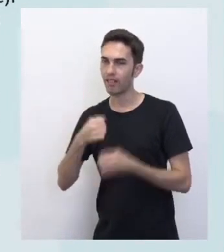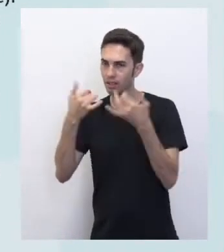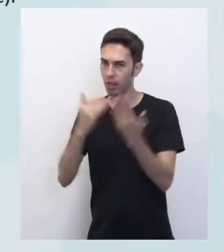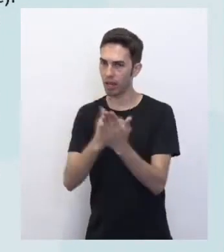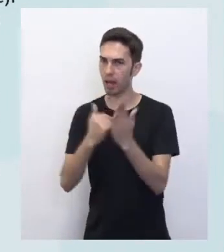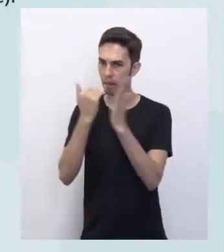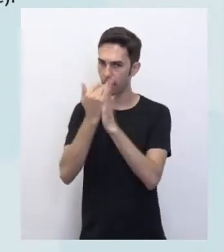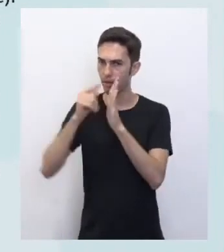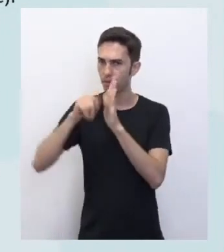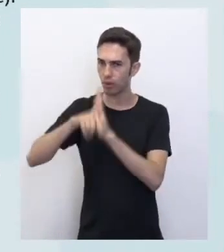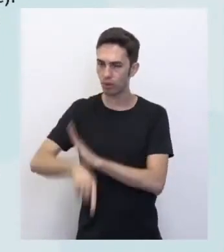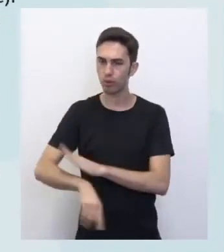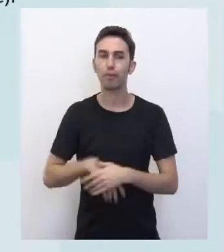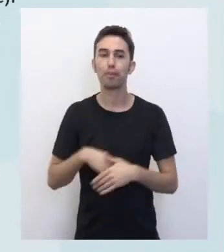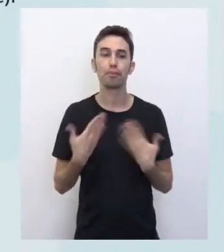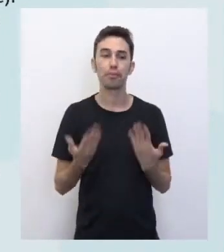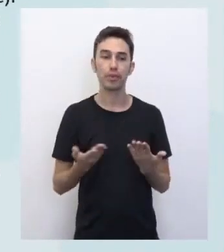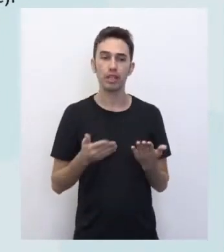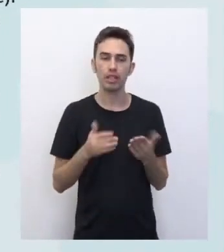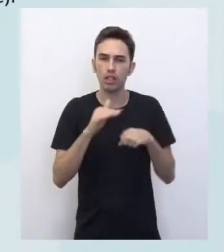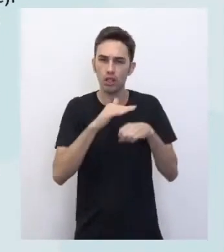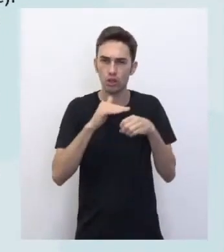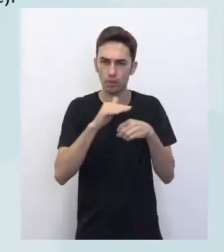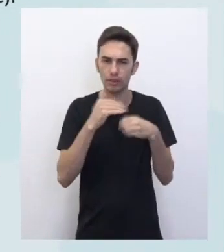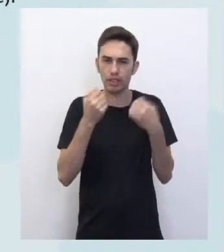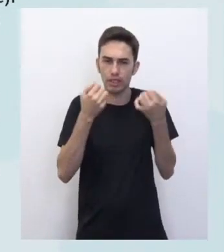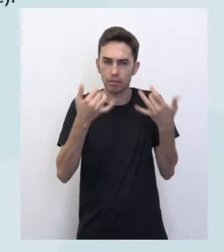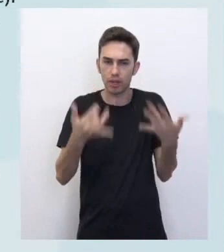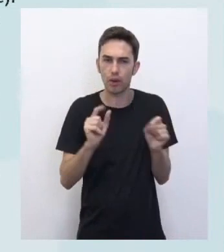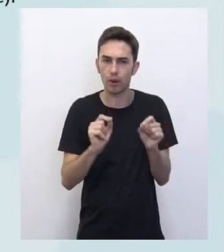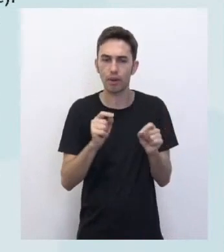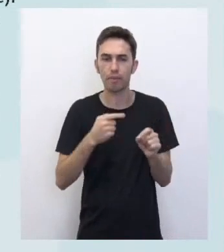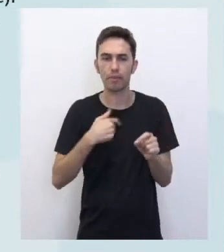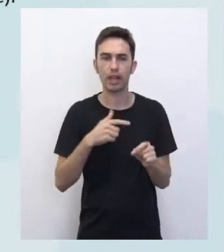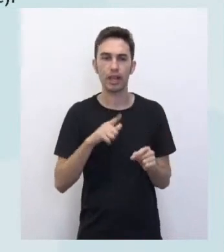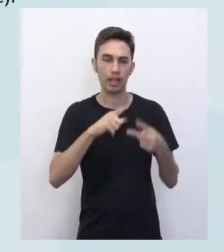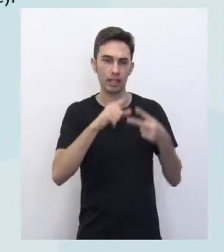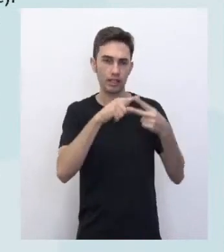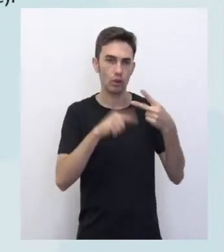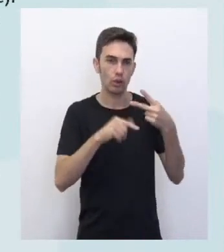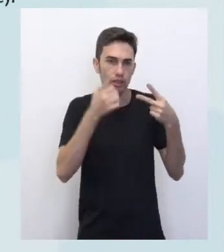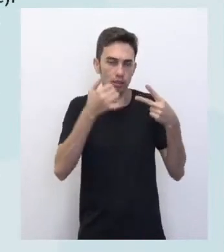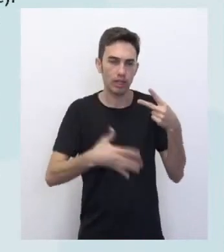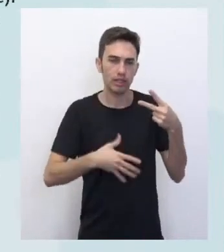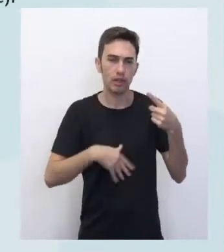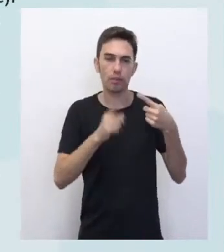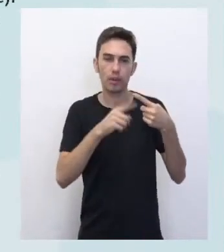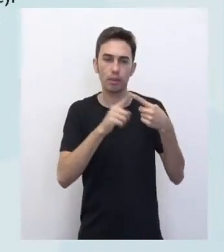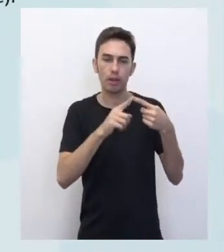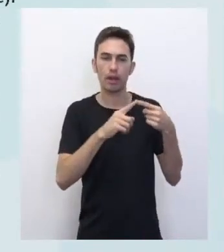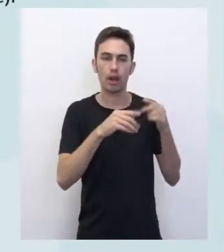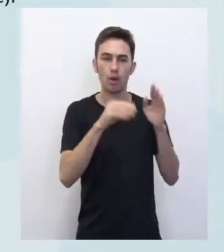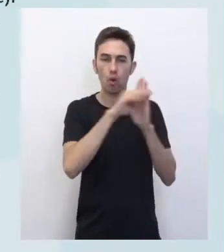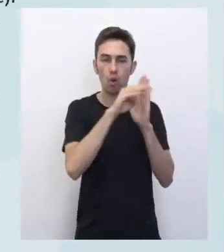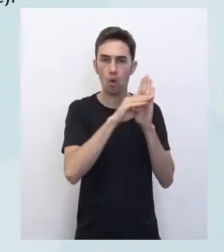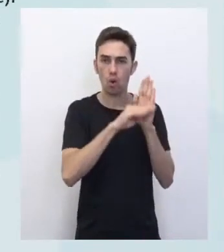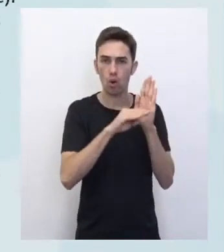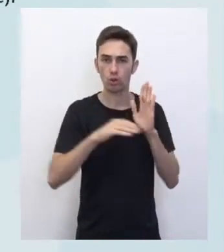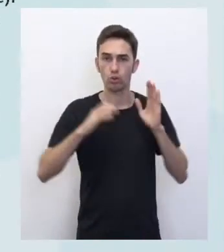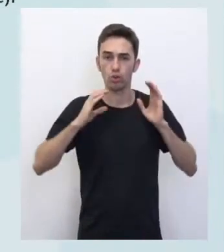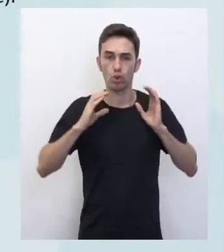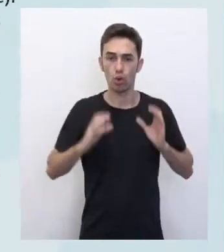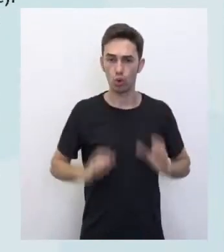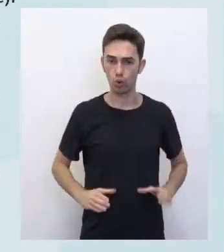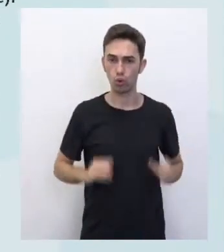mais superficial, então. Normalmente a gente entende o termo ética de 2 maneiras. Como um código de conduta, ou seja, uma